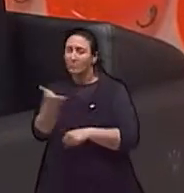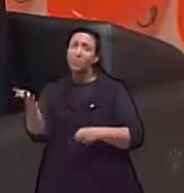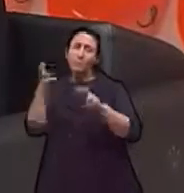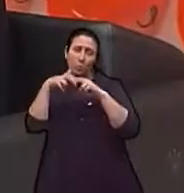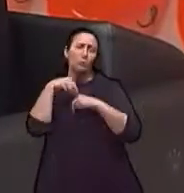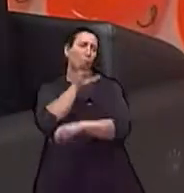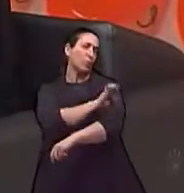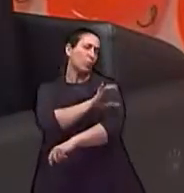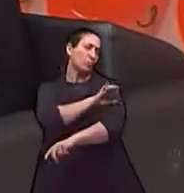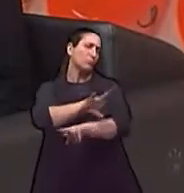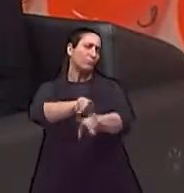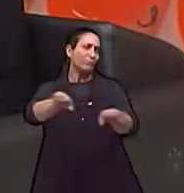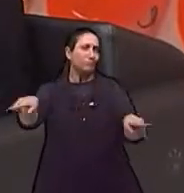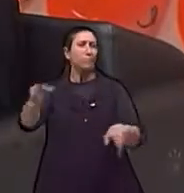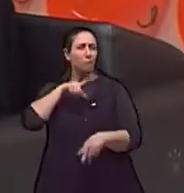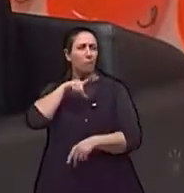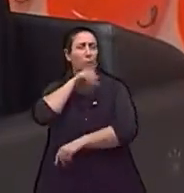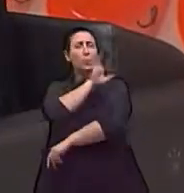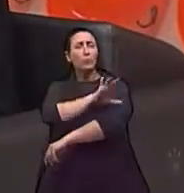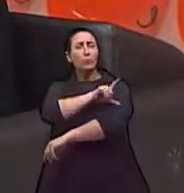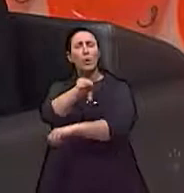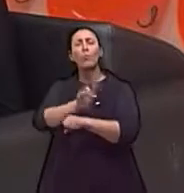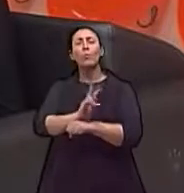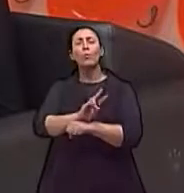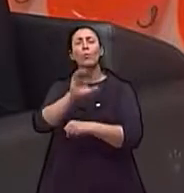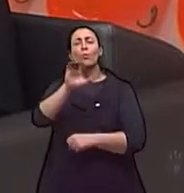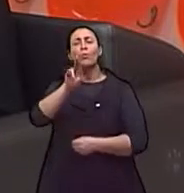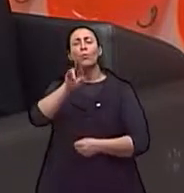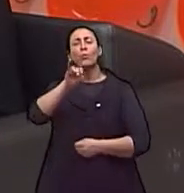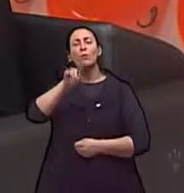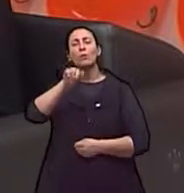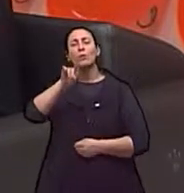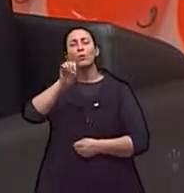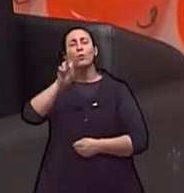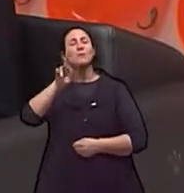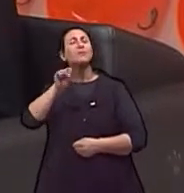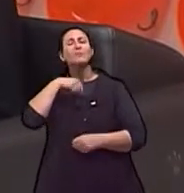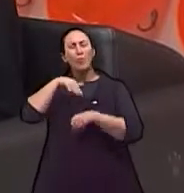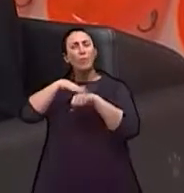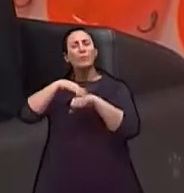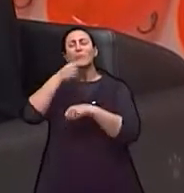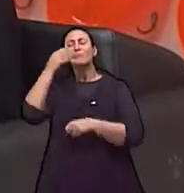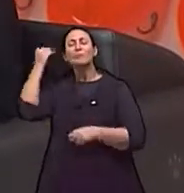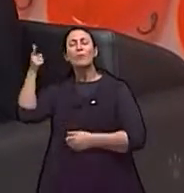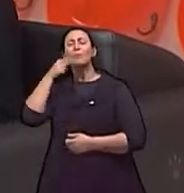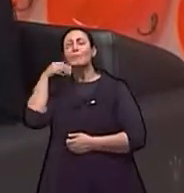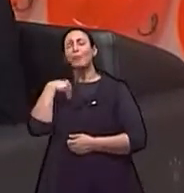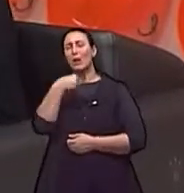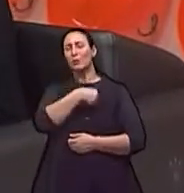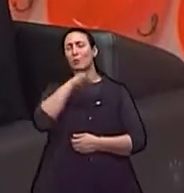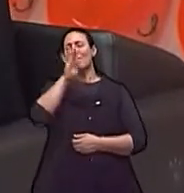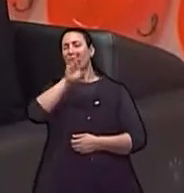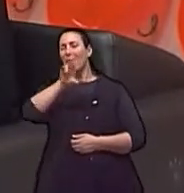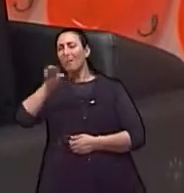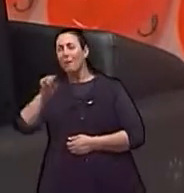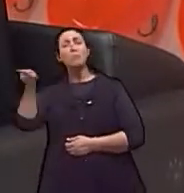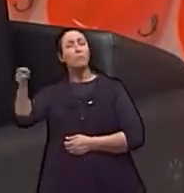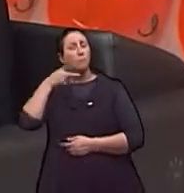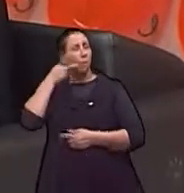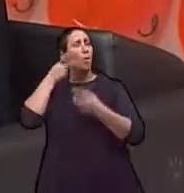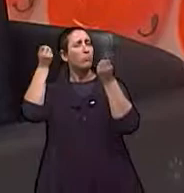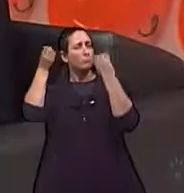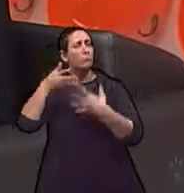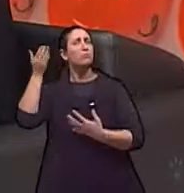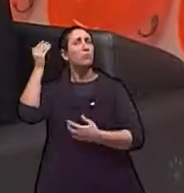cursos para cuidadores de idosos já fiz aqui programa inclusive com o Dr terra falando sobre isso já já gravamos aqui com ele e